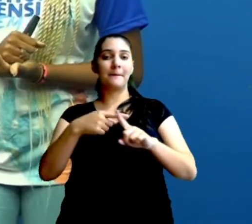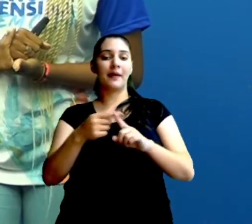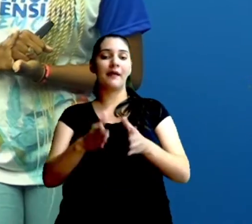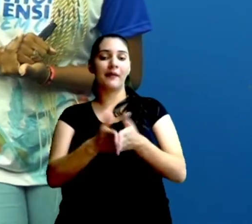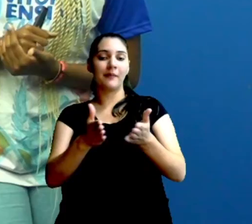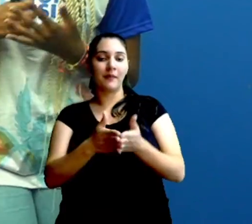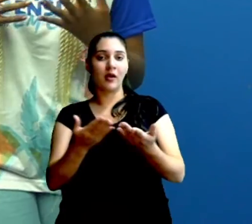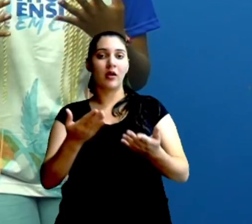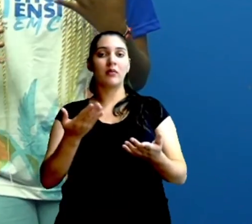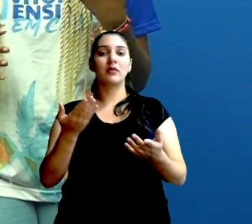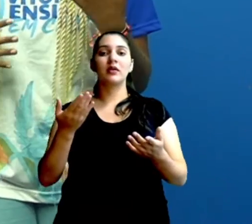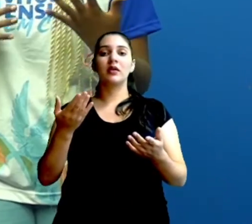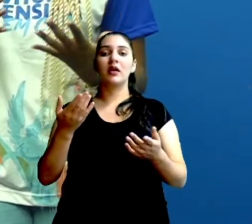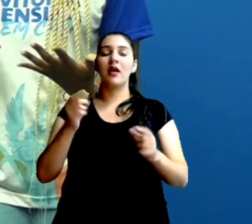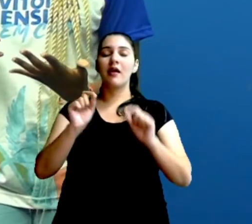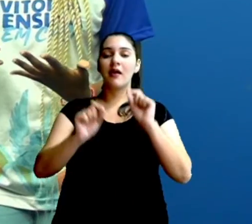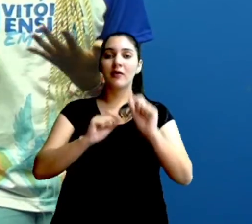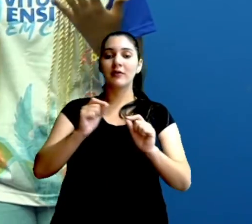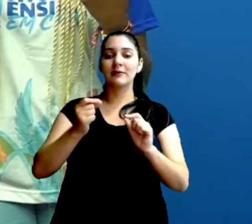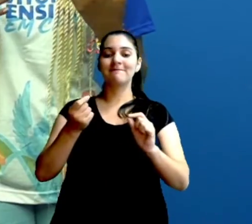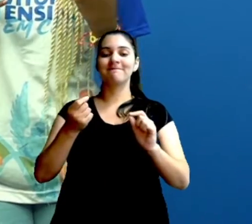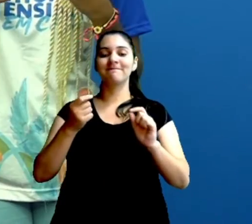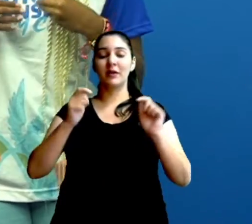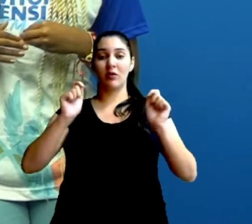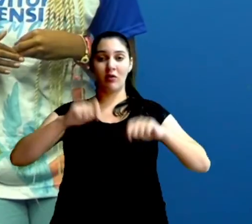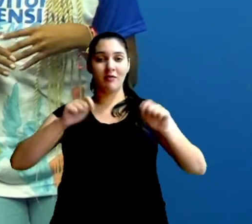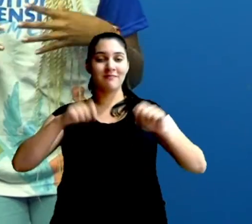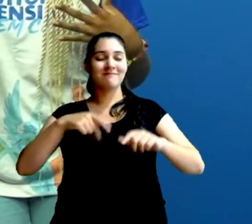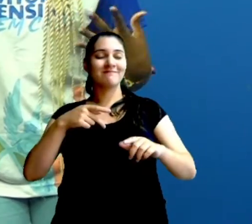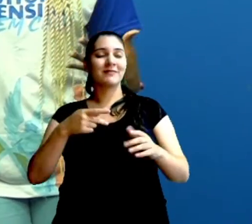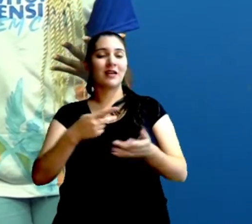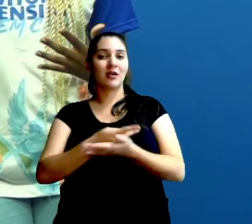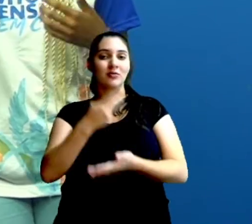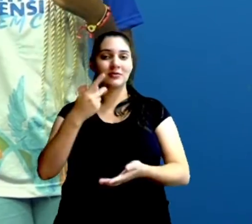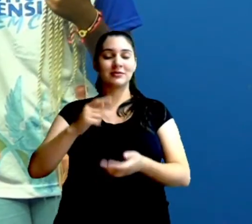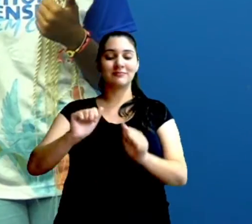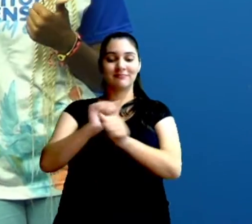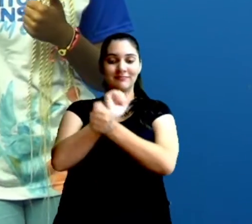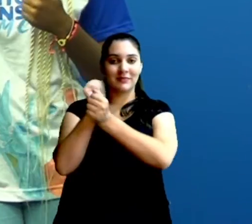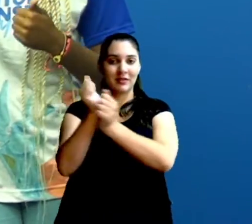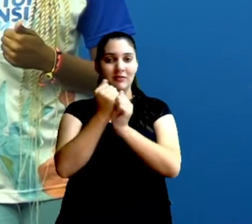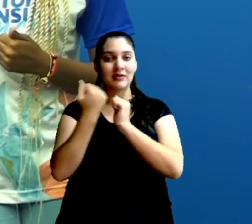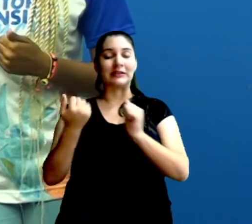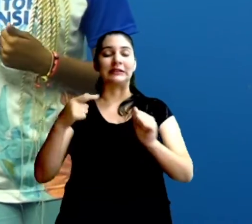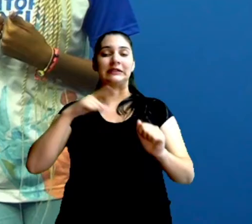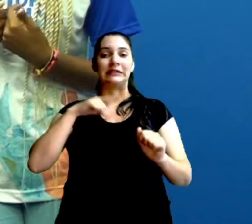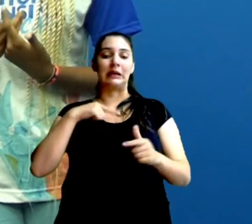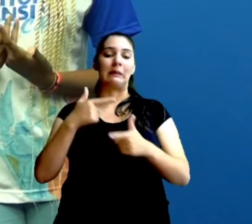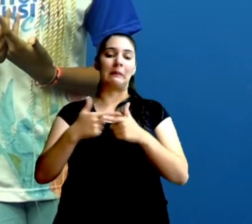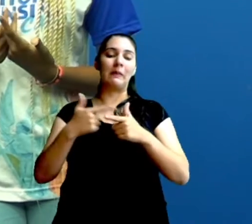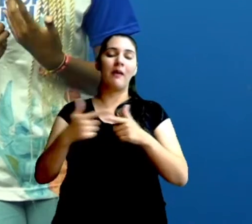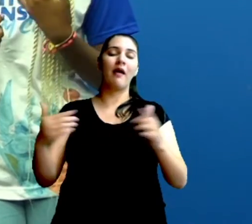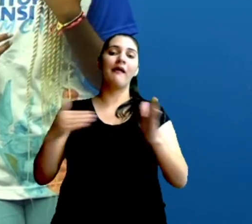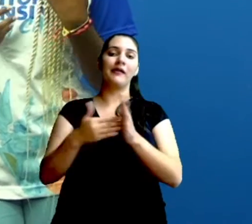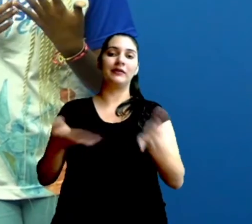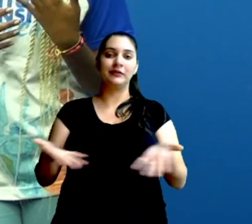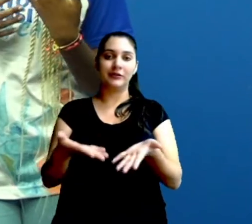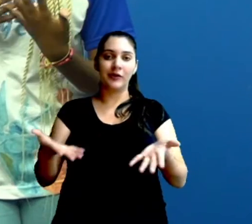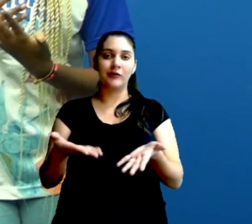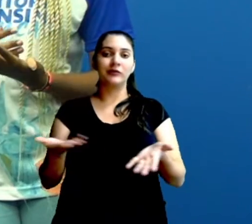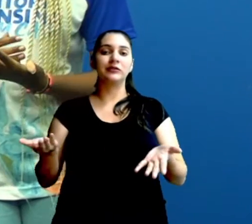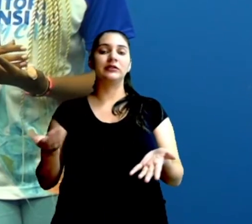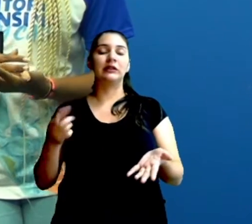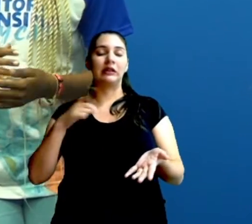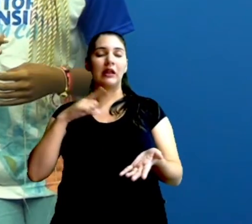são consequências de séculos de escravidão e que gera sequelas até hoje, gera consequências até hoje. Beleza? Então, é uma